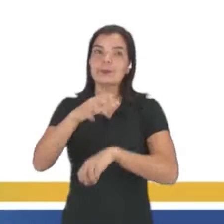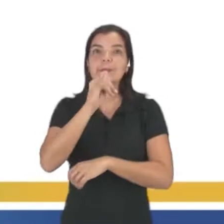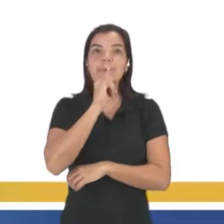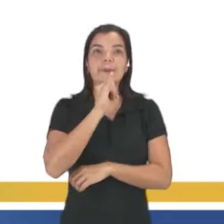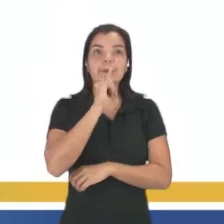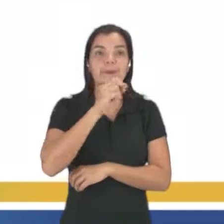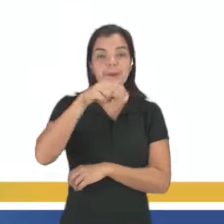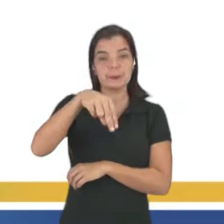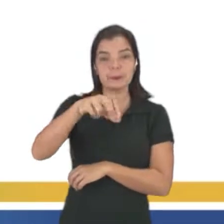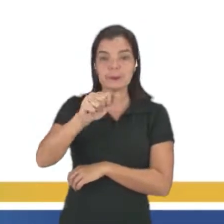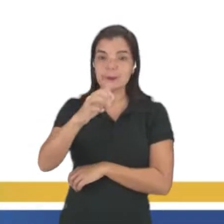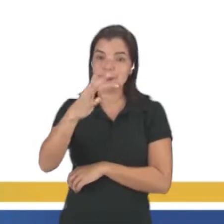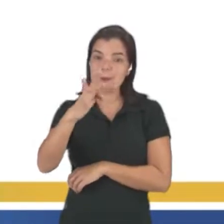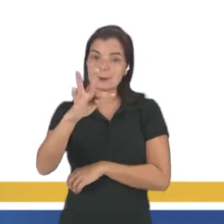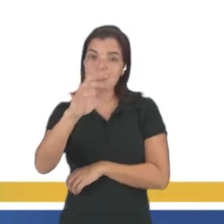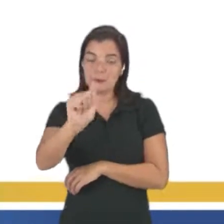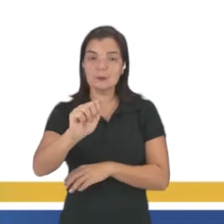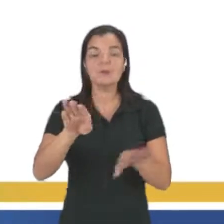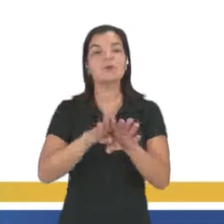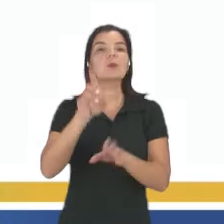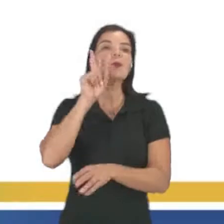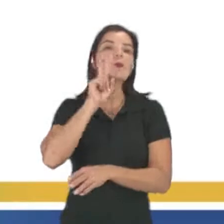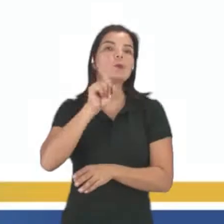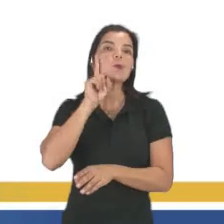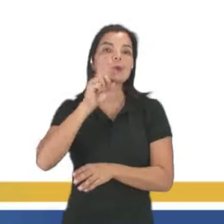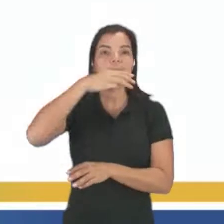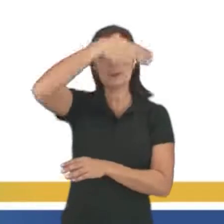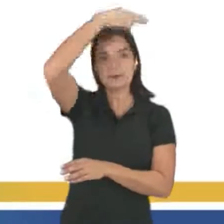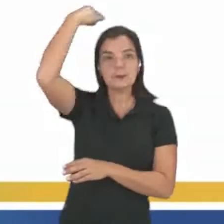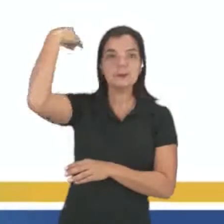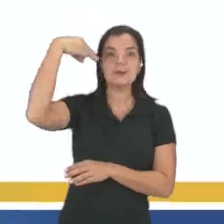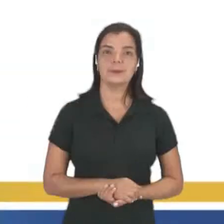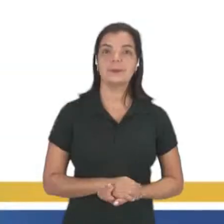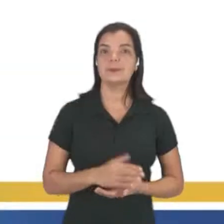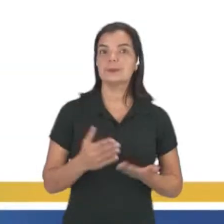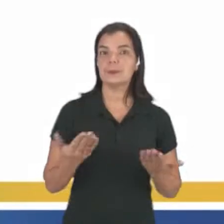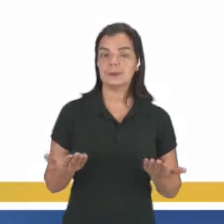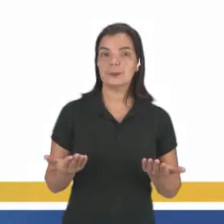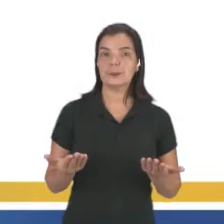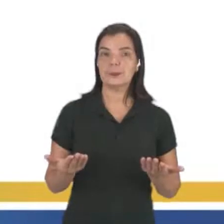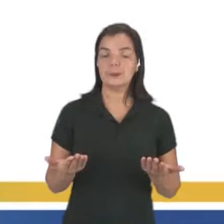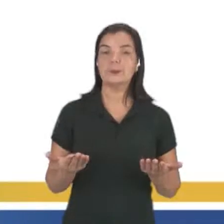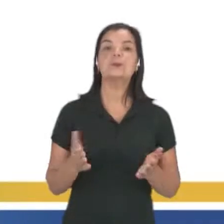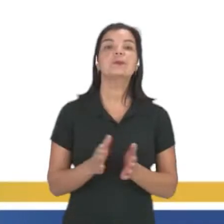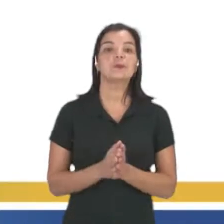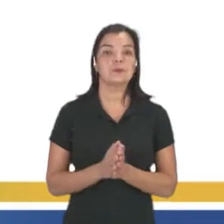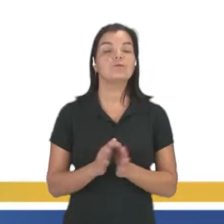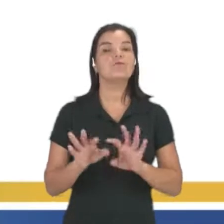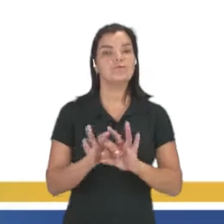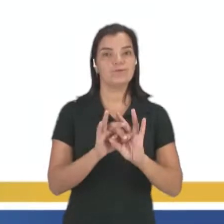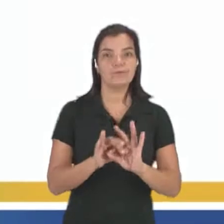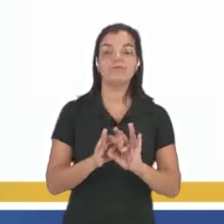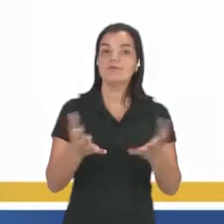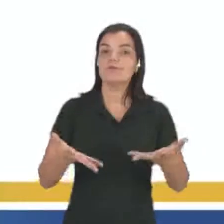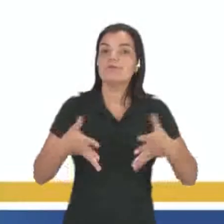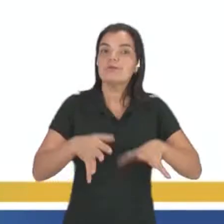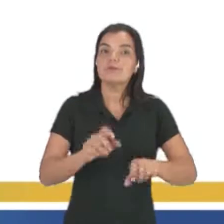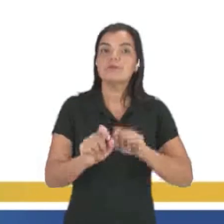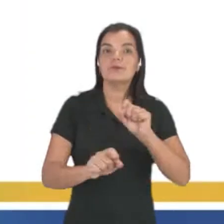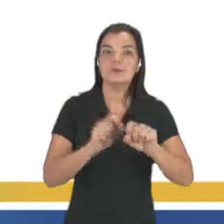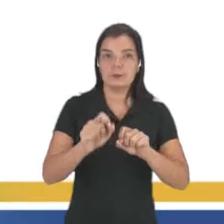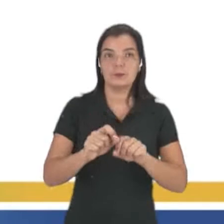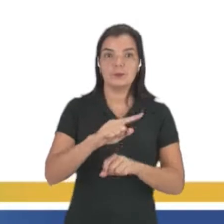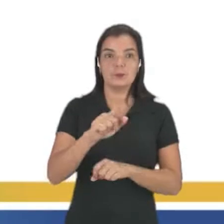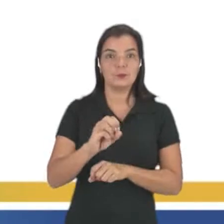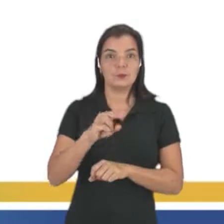o NAFTA, ali entre Estados Unidos, México e Canadá. Na União Aduaneira há a inclusão da